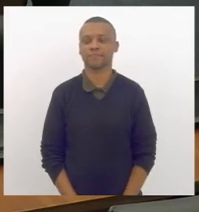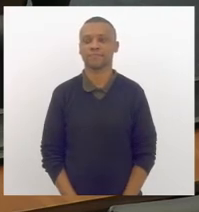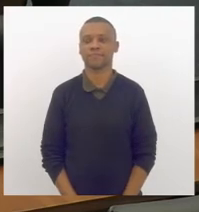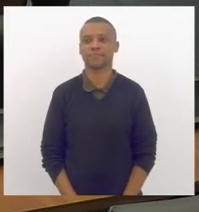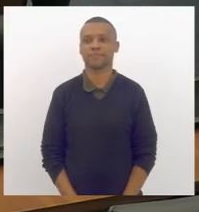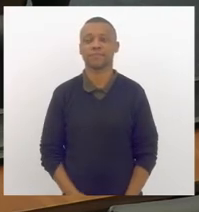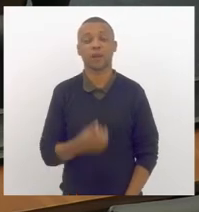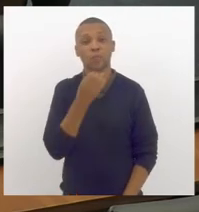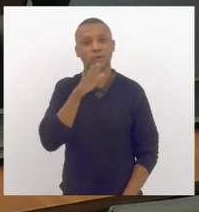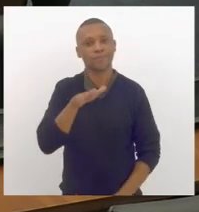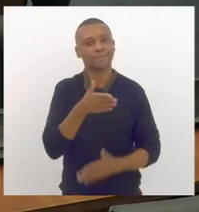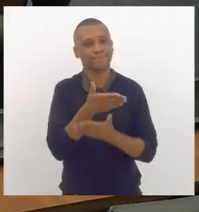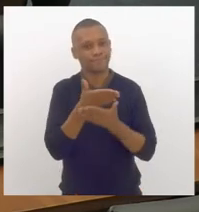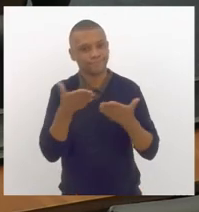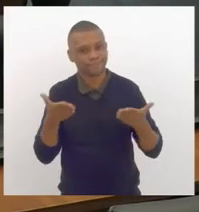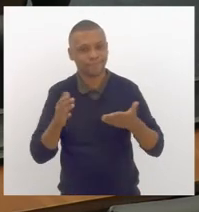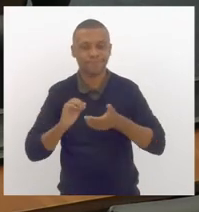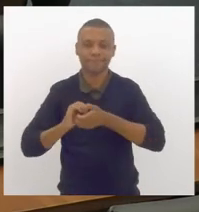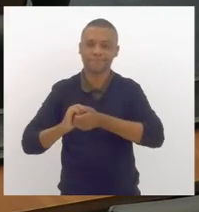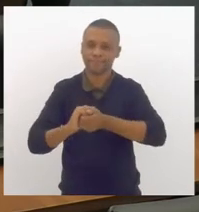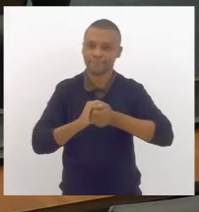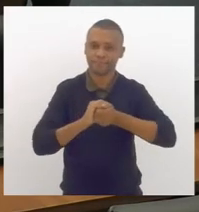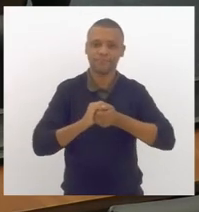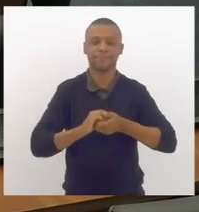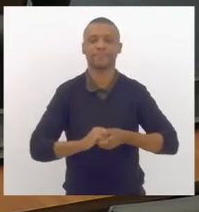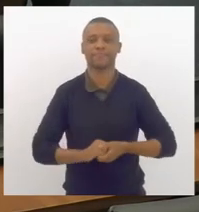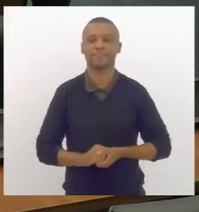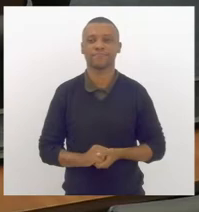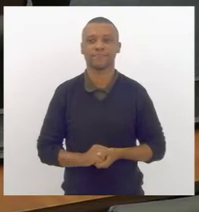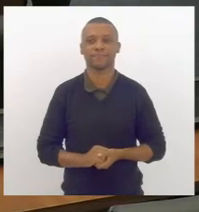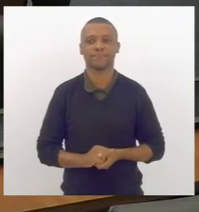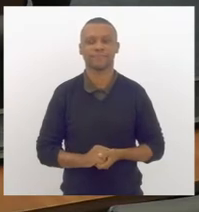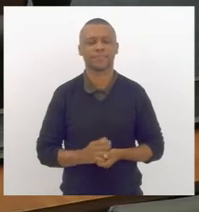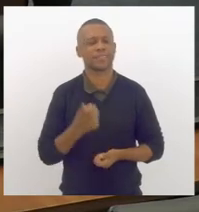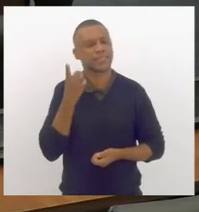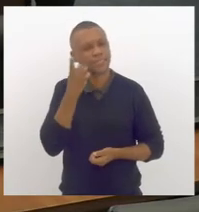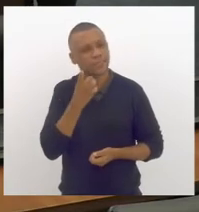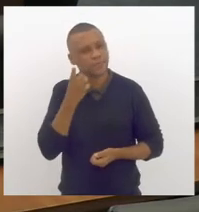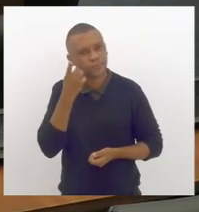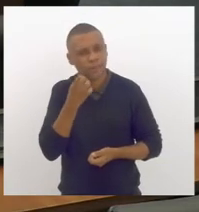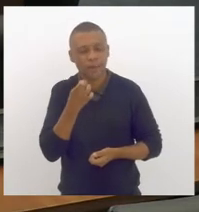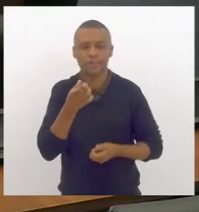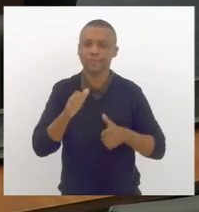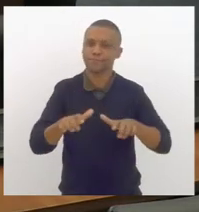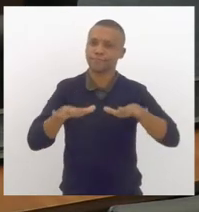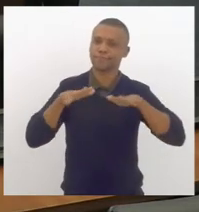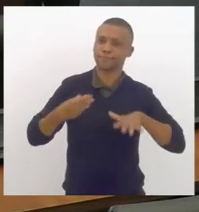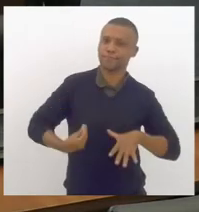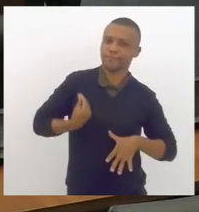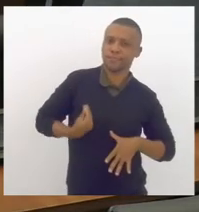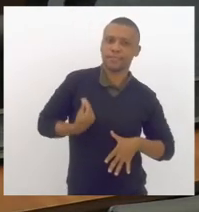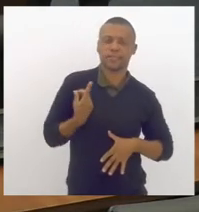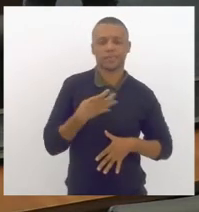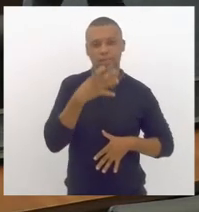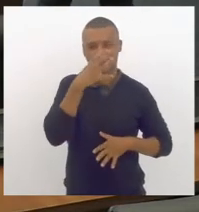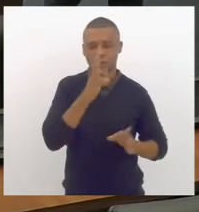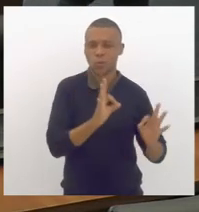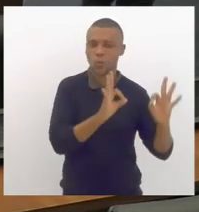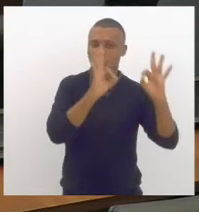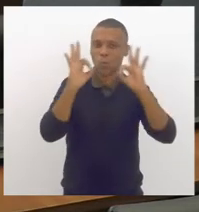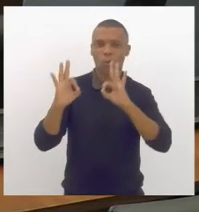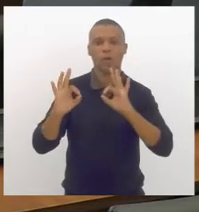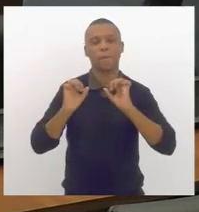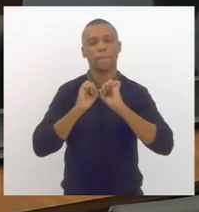Boa tarde a todos e todas, deputados e deputadas, quem nos assiste pela TV